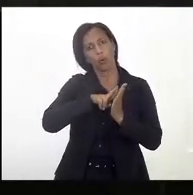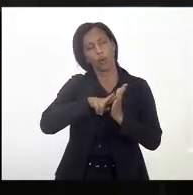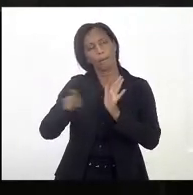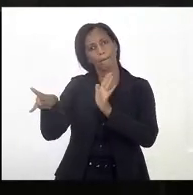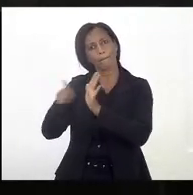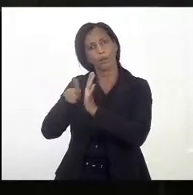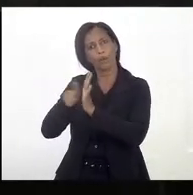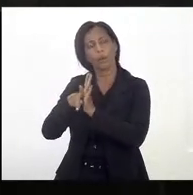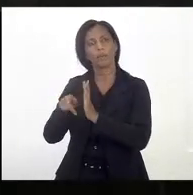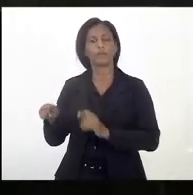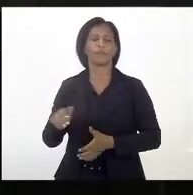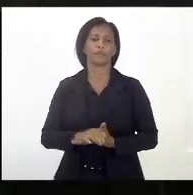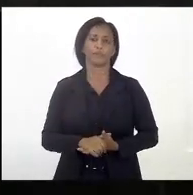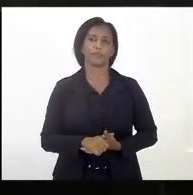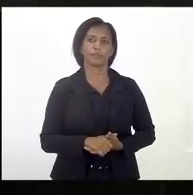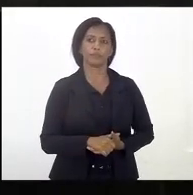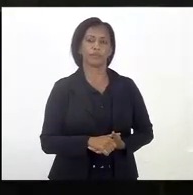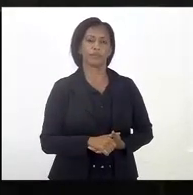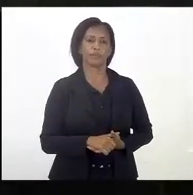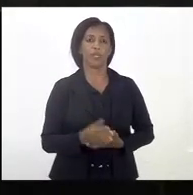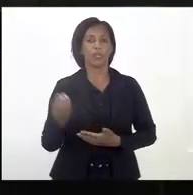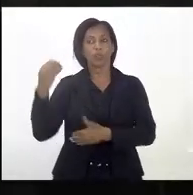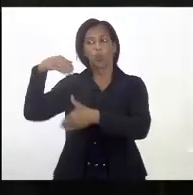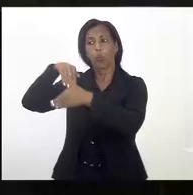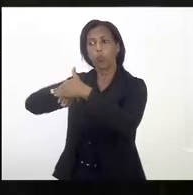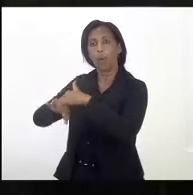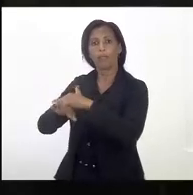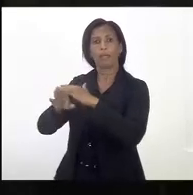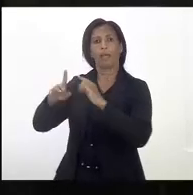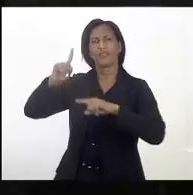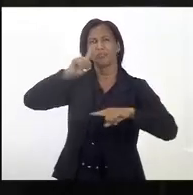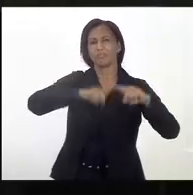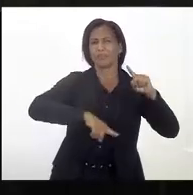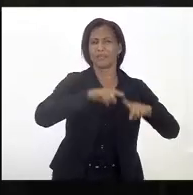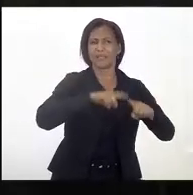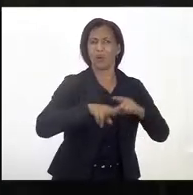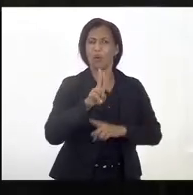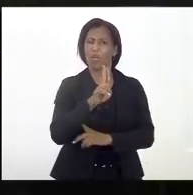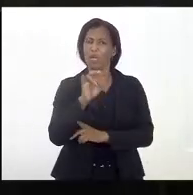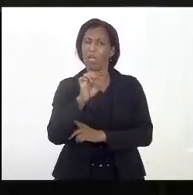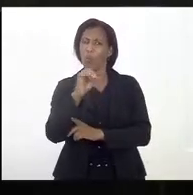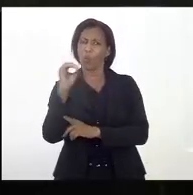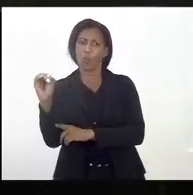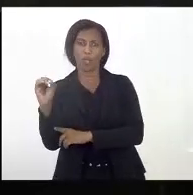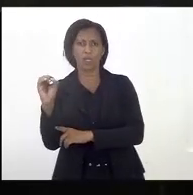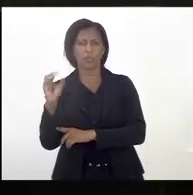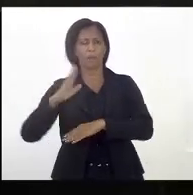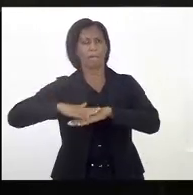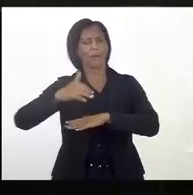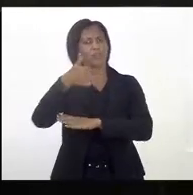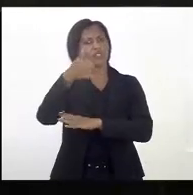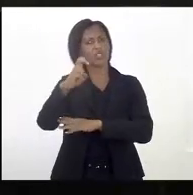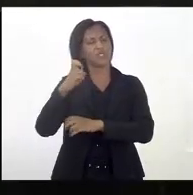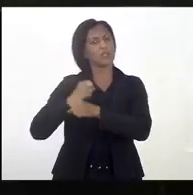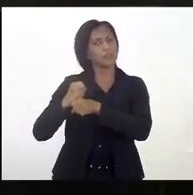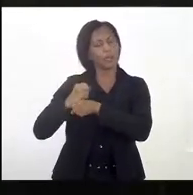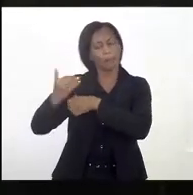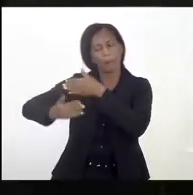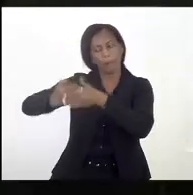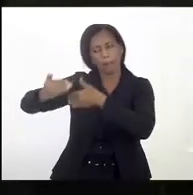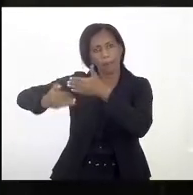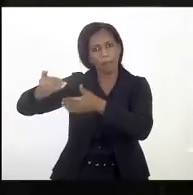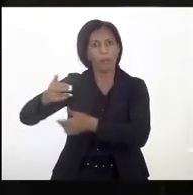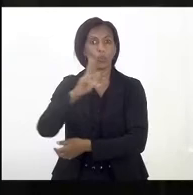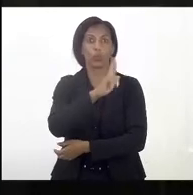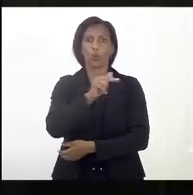específicos do de estoque de material e tem que isso é normal isso foi criada e o mais de 15 anos depois de nunca teve